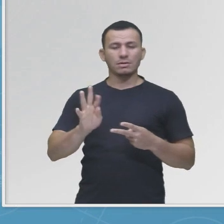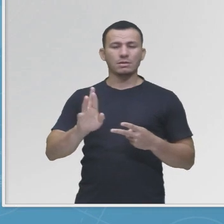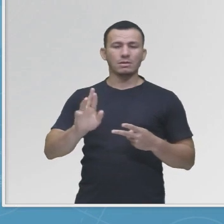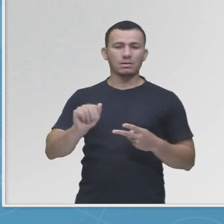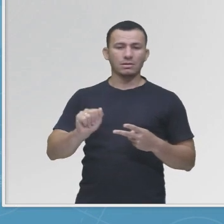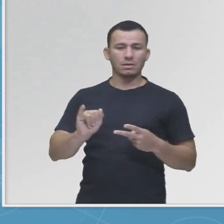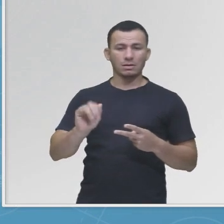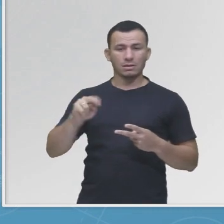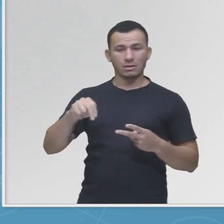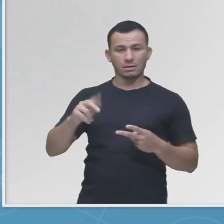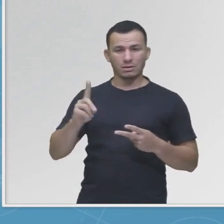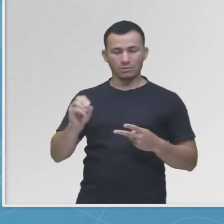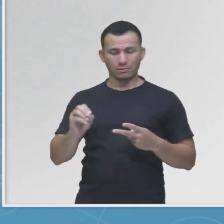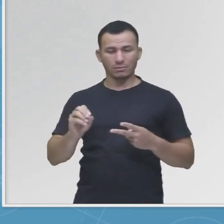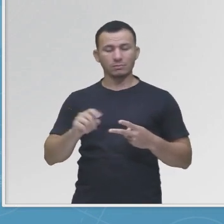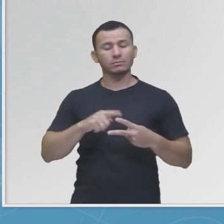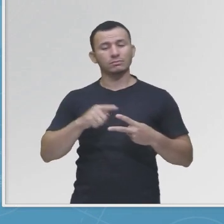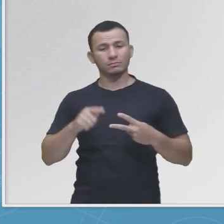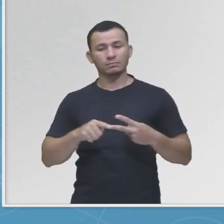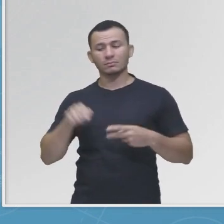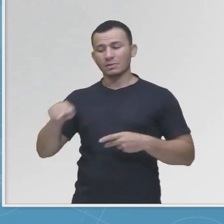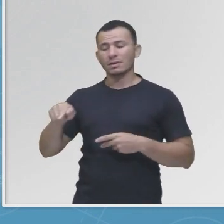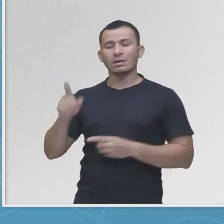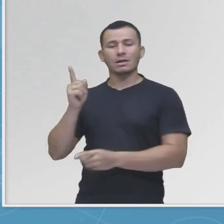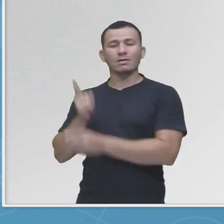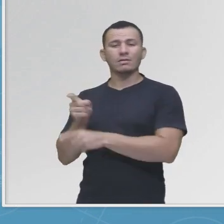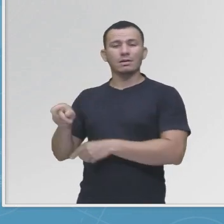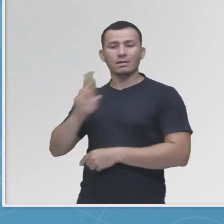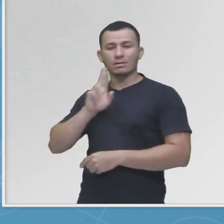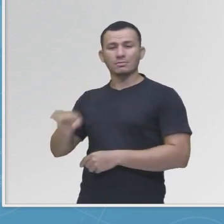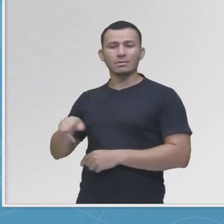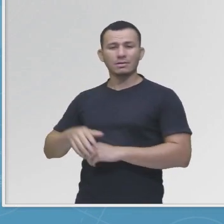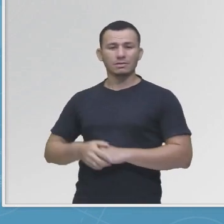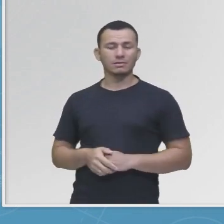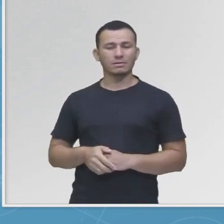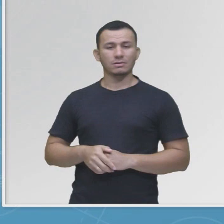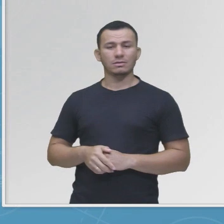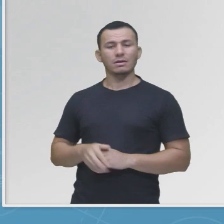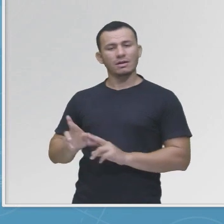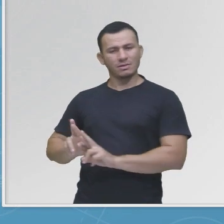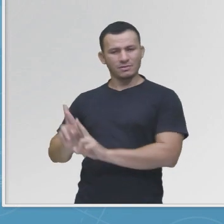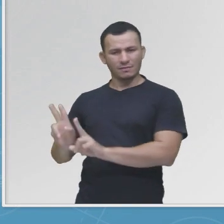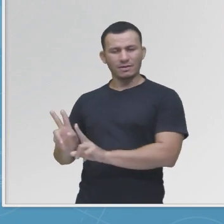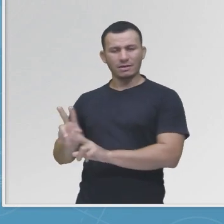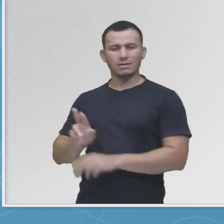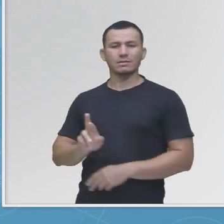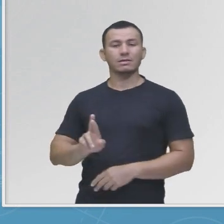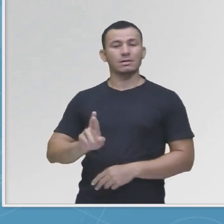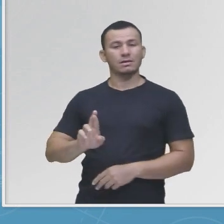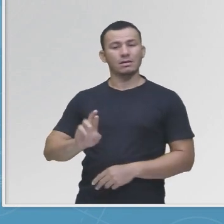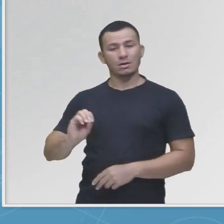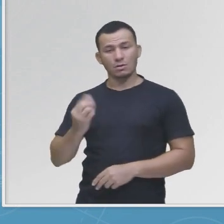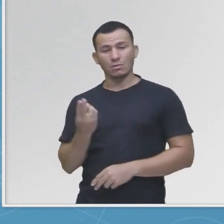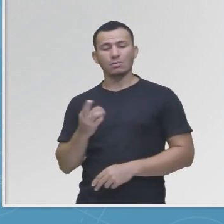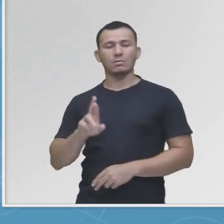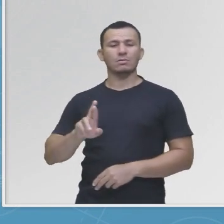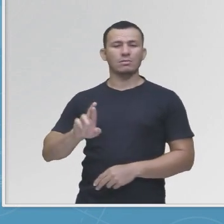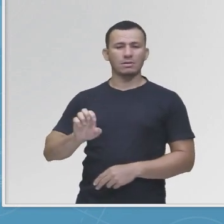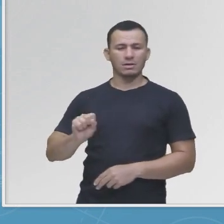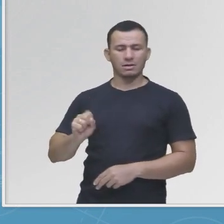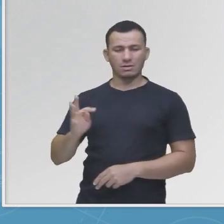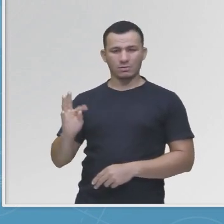essa operação, que é a nossa diferença. Perfeito? Vamos ver aqui,